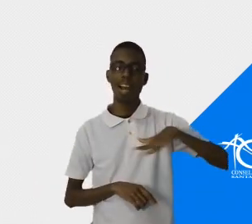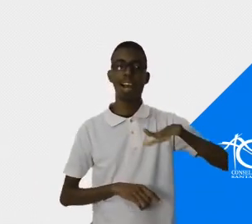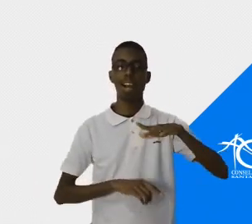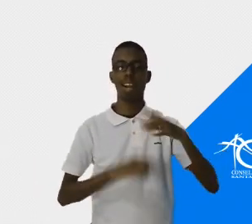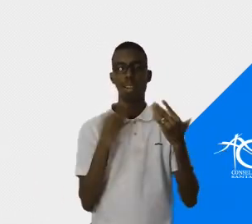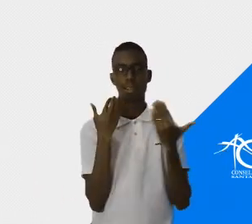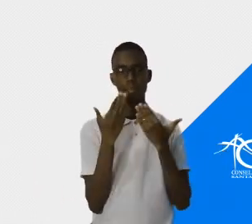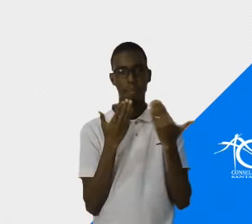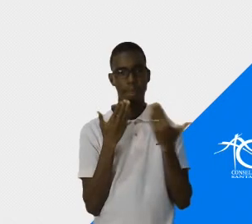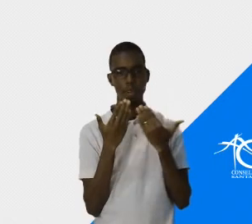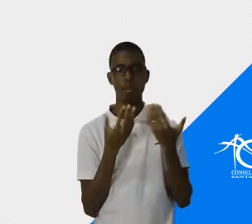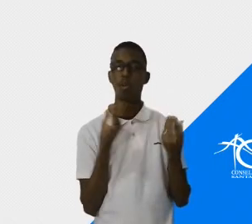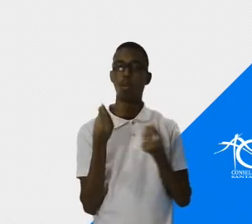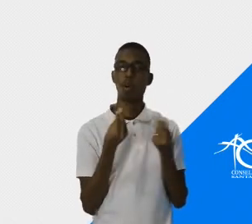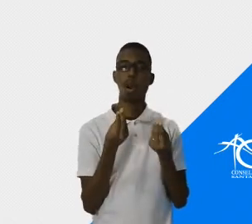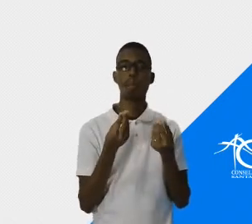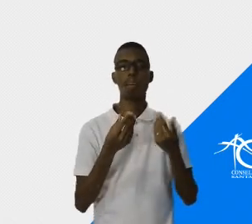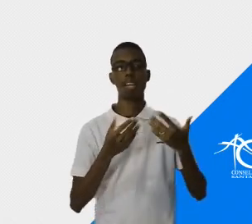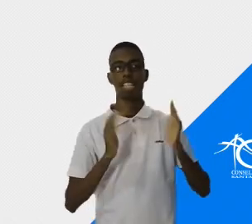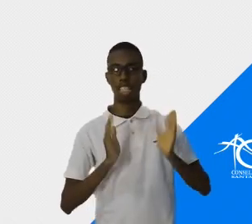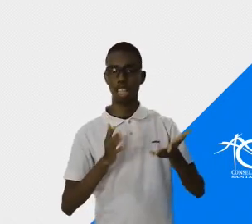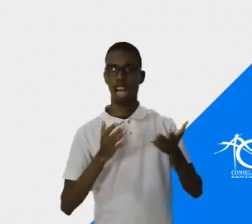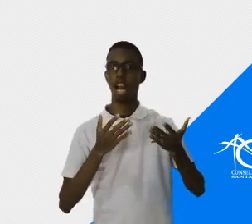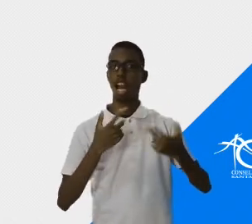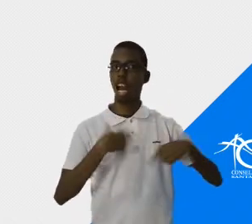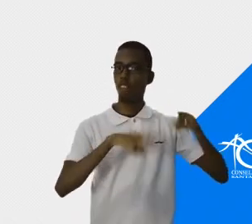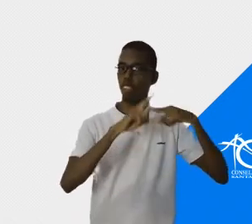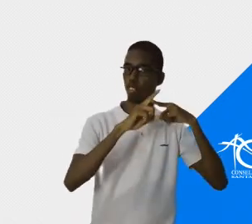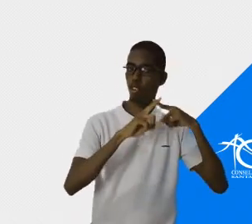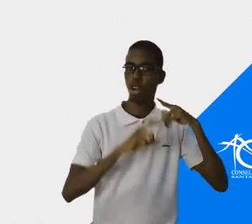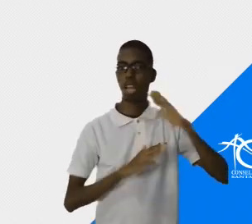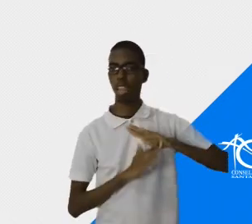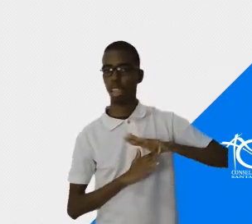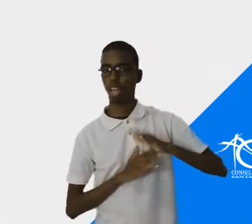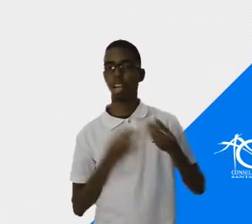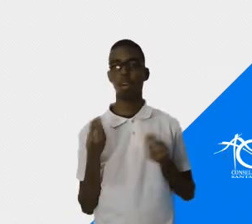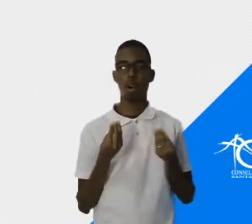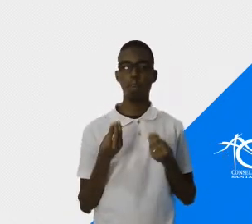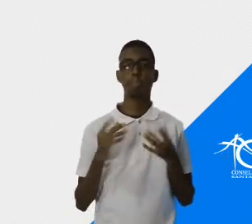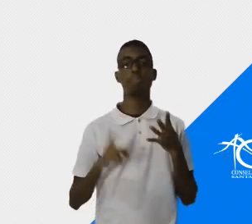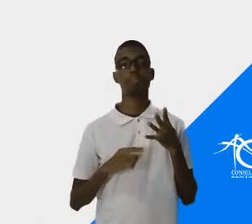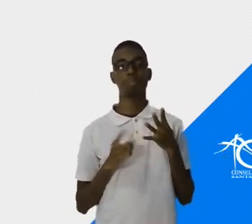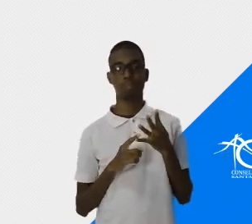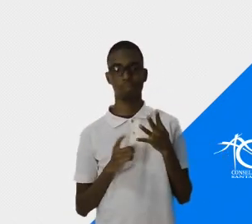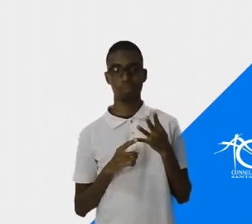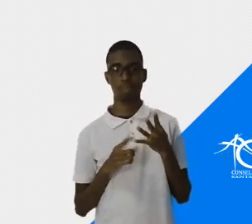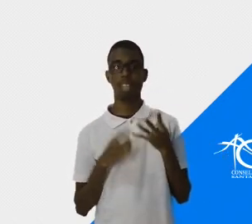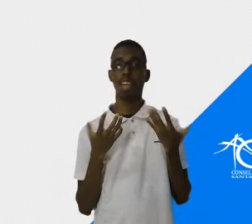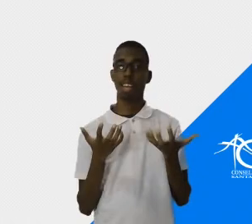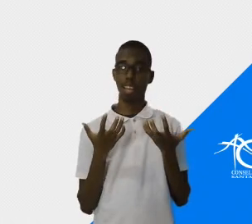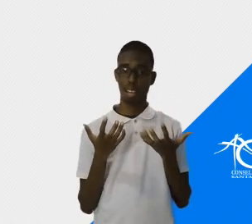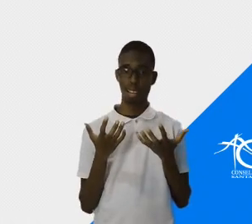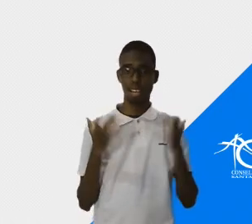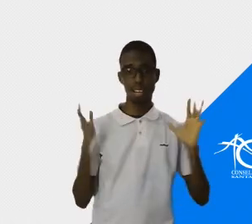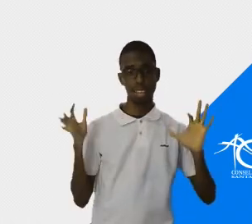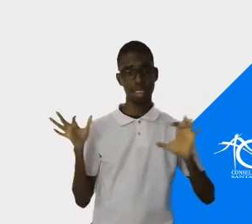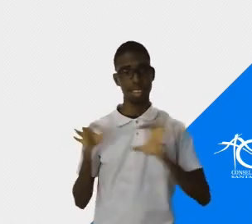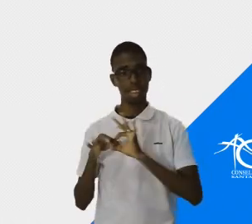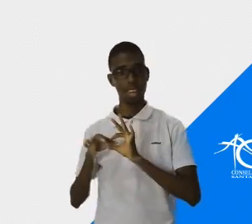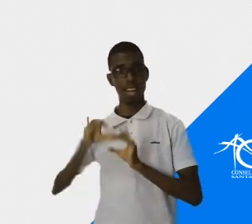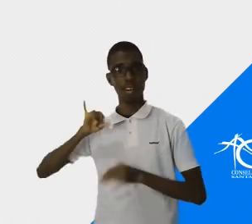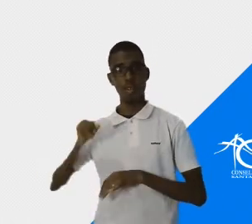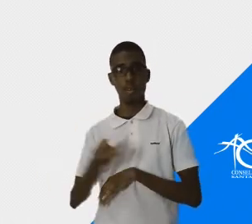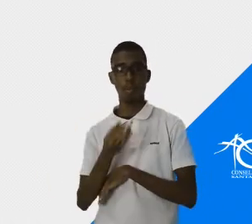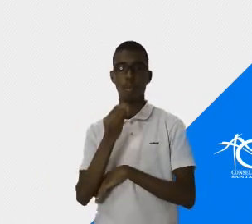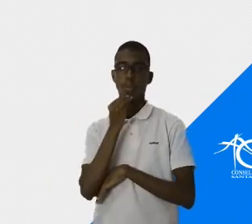aonde precisamos avançar, e por último, tentando fazer uma espécie de integração de oportunidades, ou seja, em que